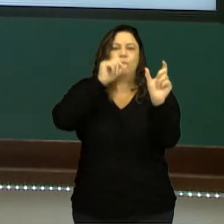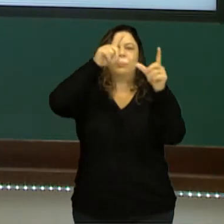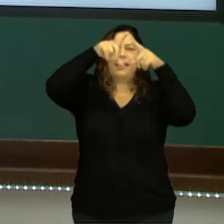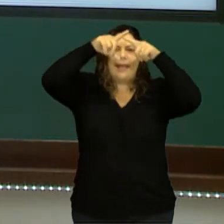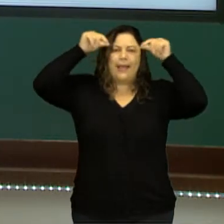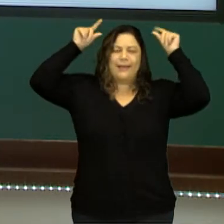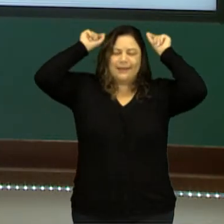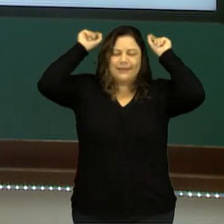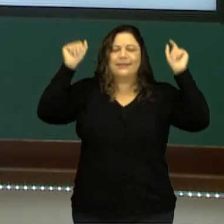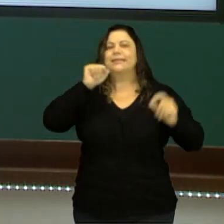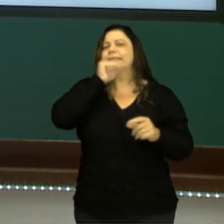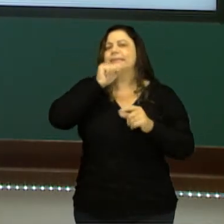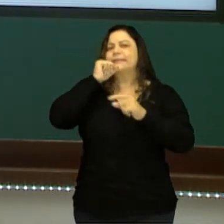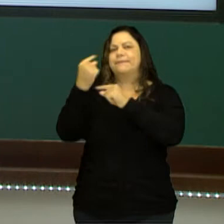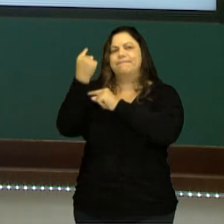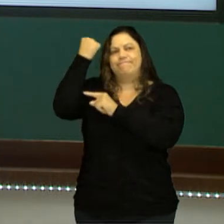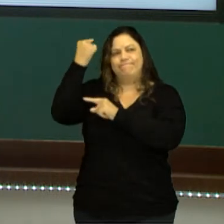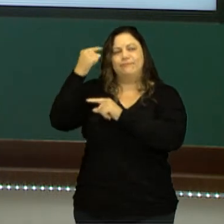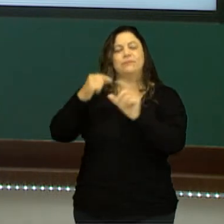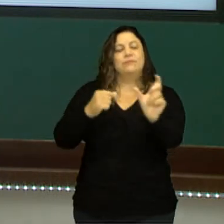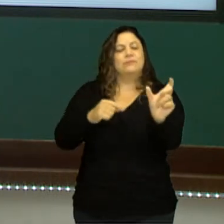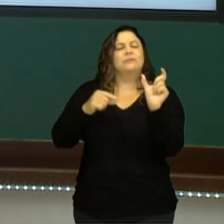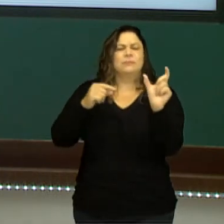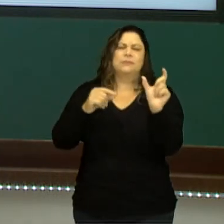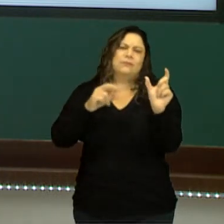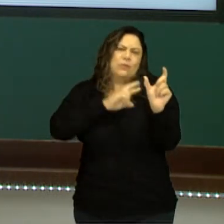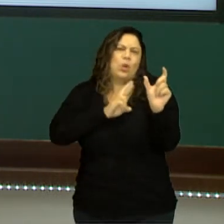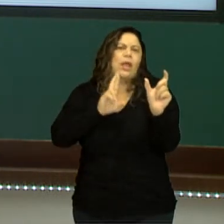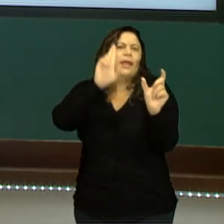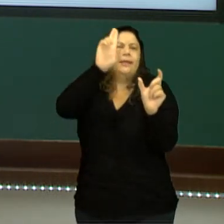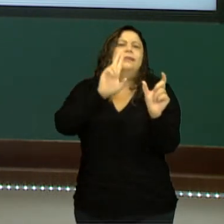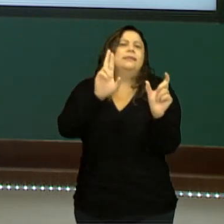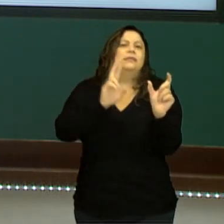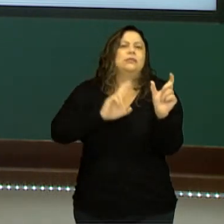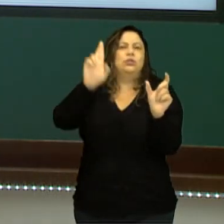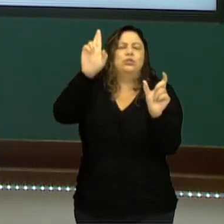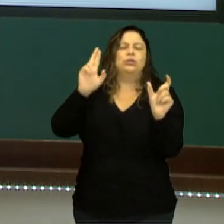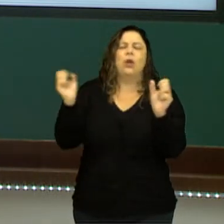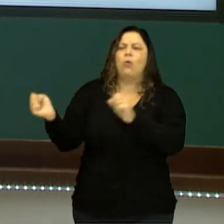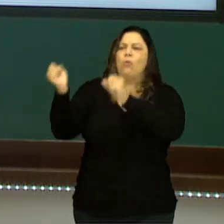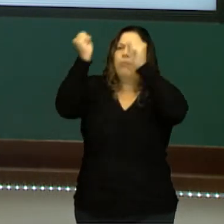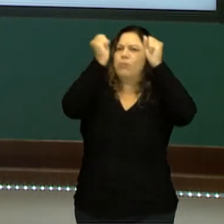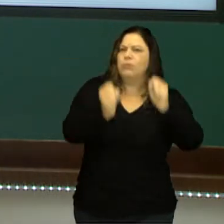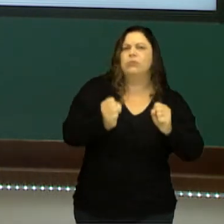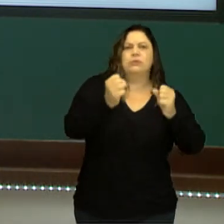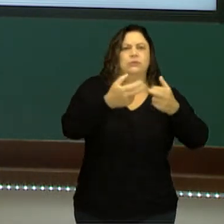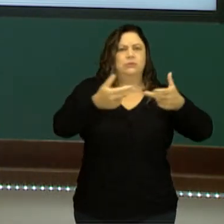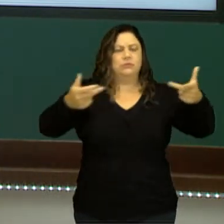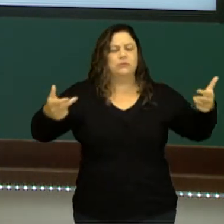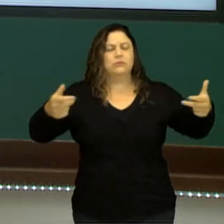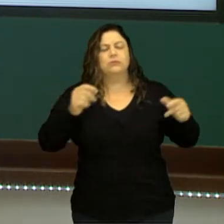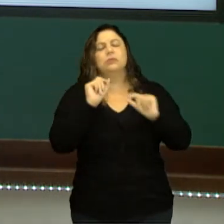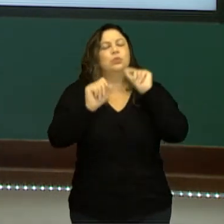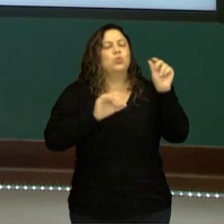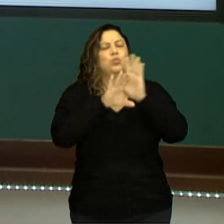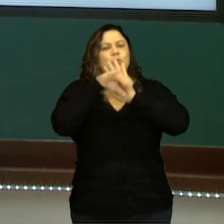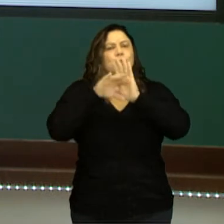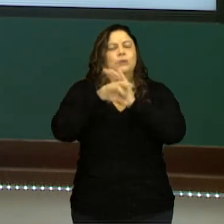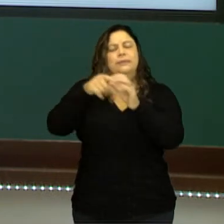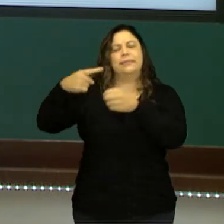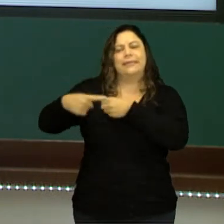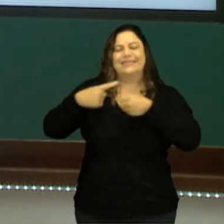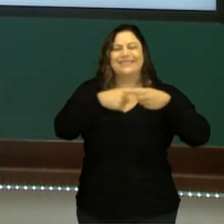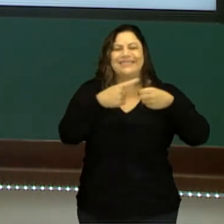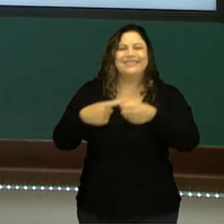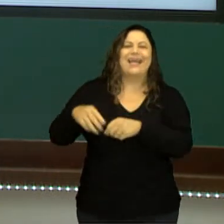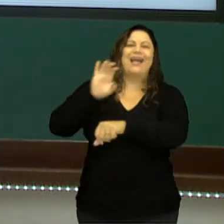eu vou fazendo, né, esse mapa mental sobre a religião da Grécia, como que era, sobre o poder na Grécia, como que era, conceito de cidade-estado,